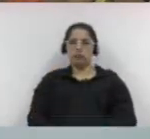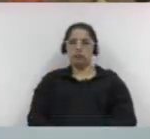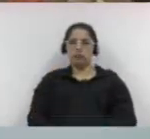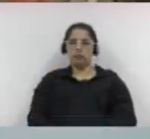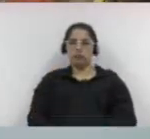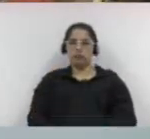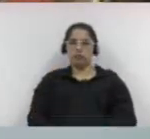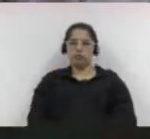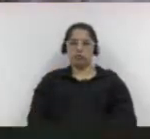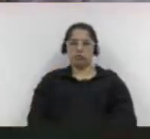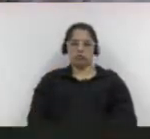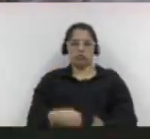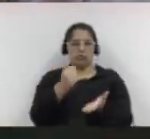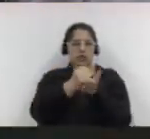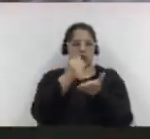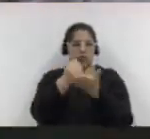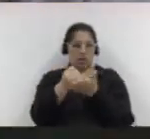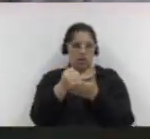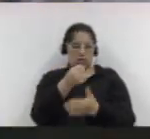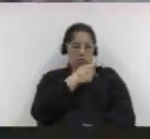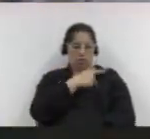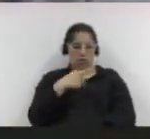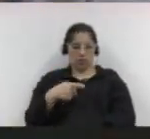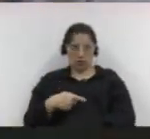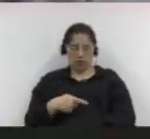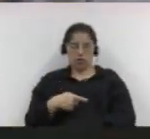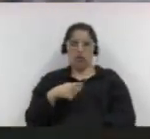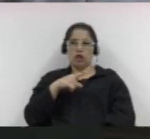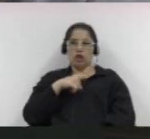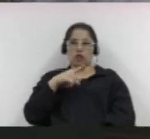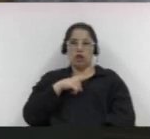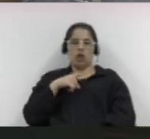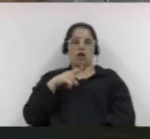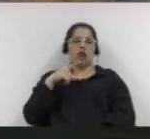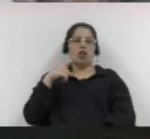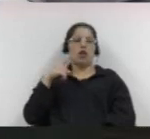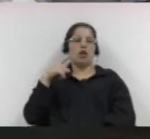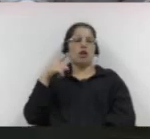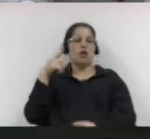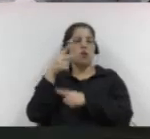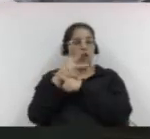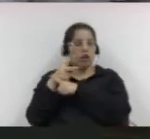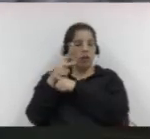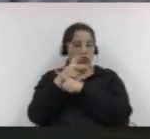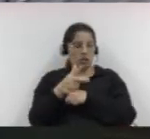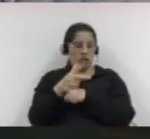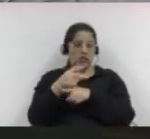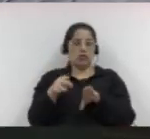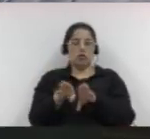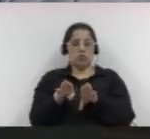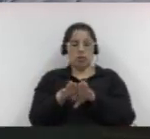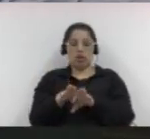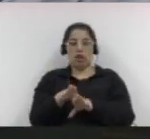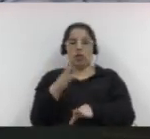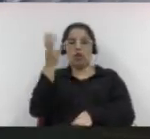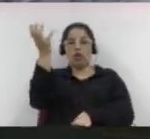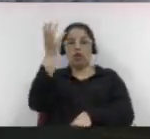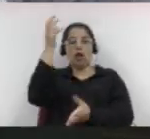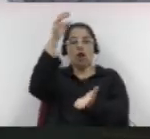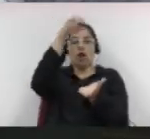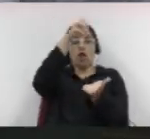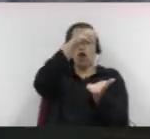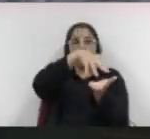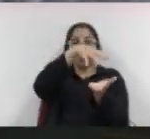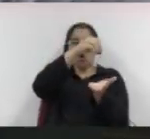e tenho registrado, viu, presidente? Eu tenho a gravação e eu quero que a Câmara Municipal também pegue a cópia.